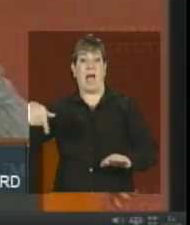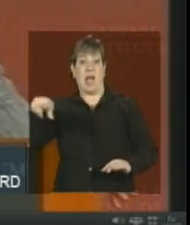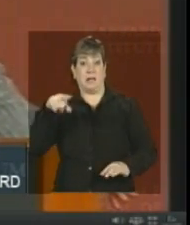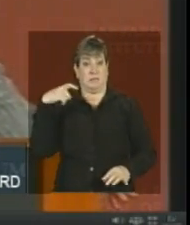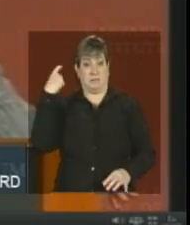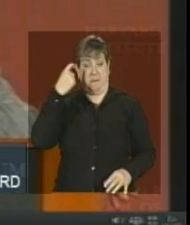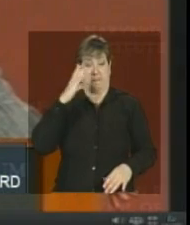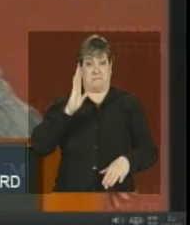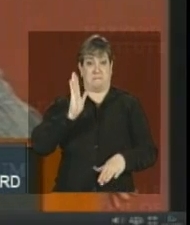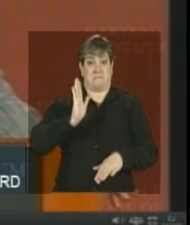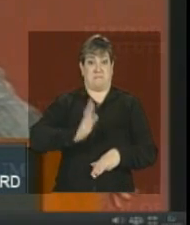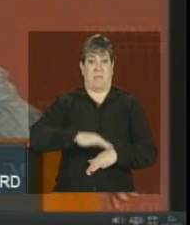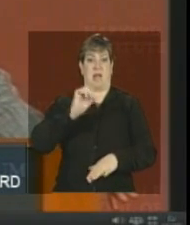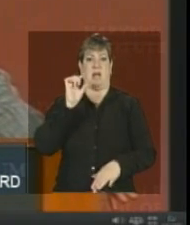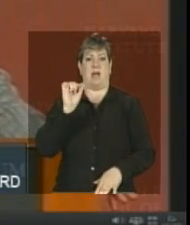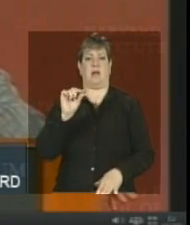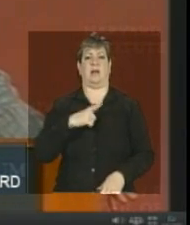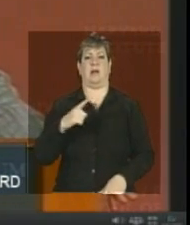publicação do que a uma patente.